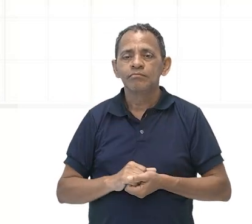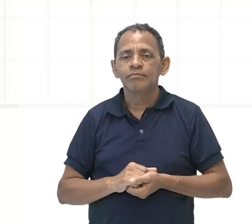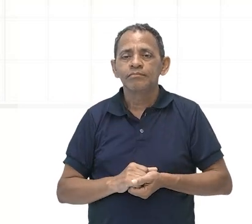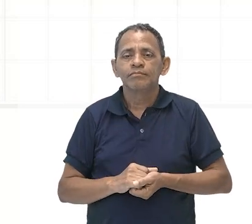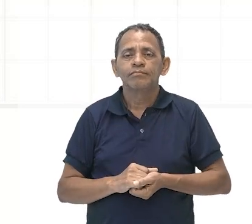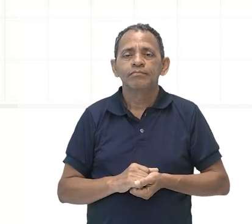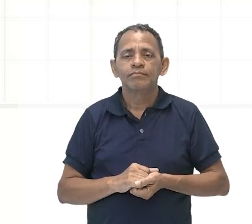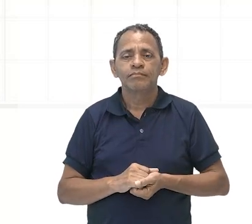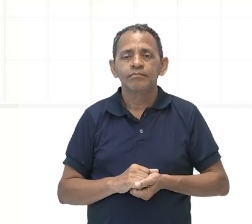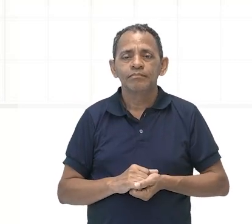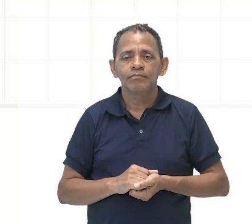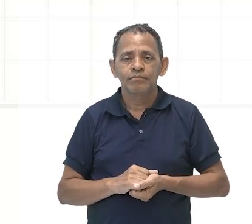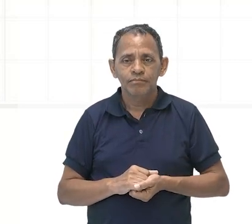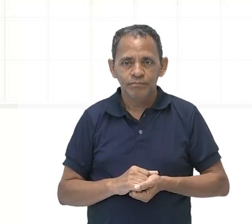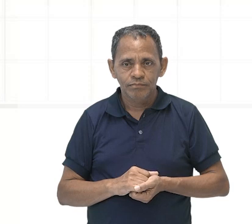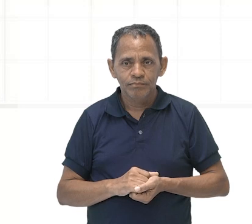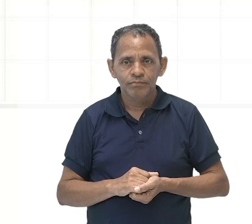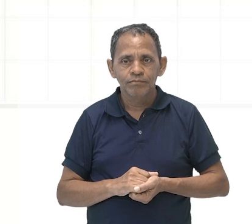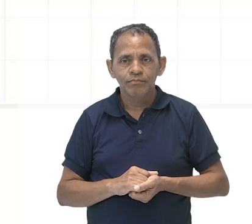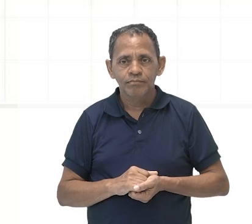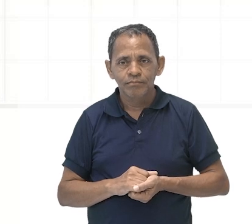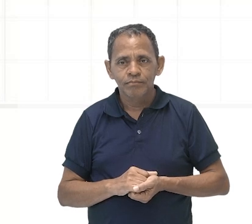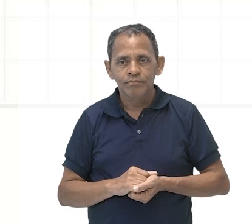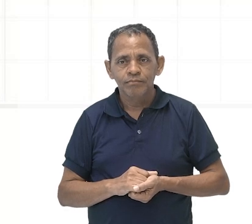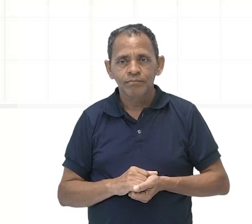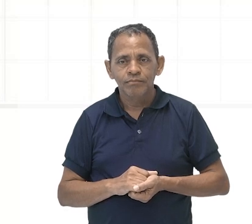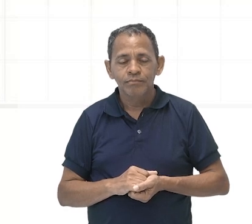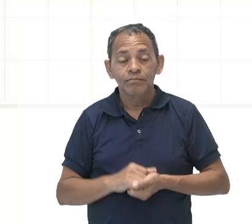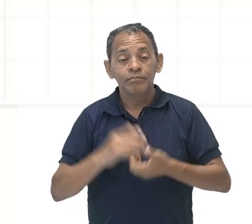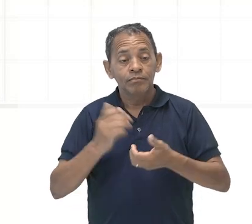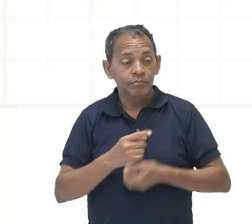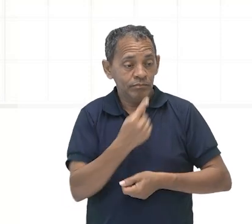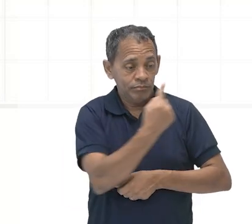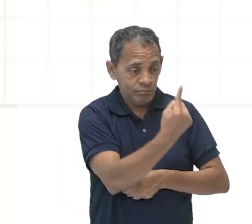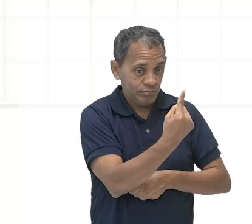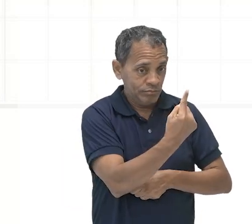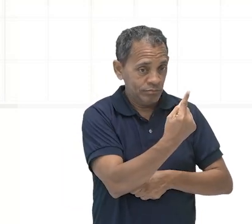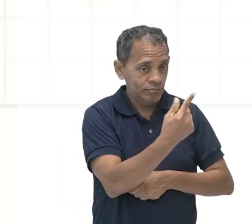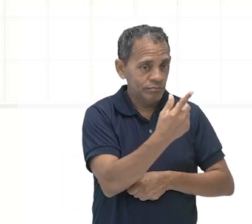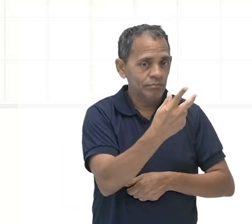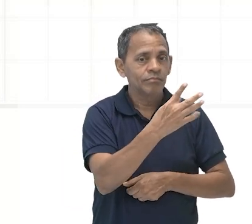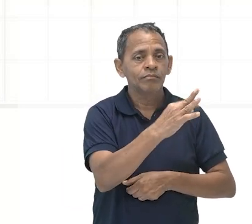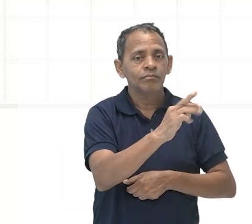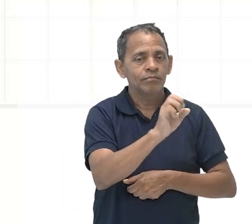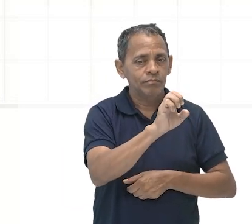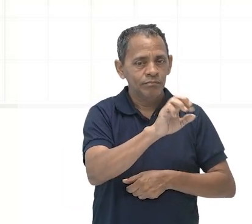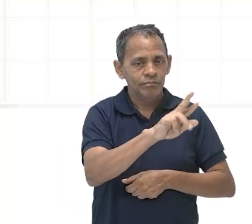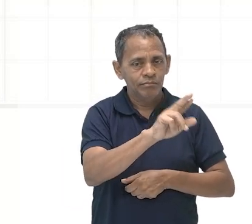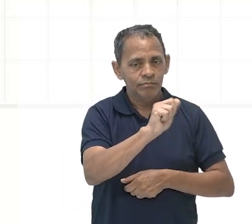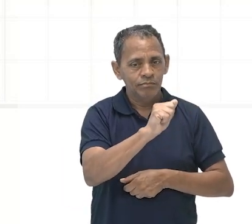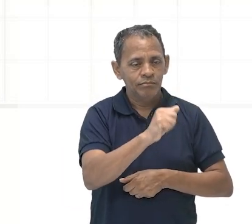Então, 1 terabyte equivale a 1024 a